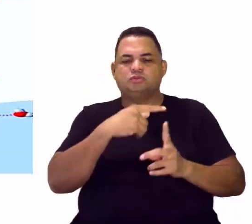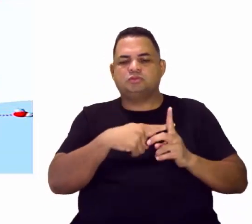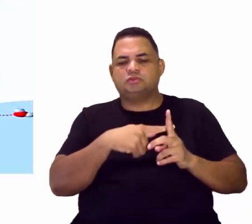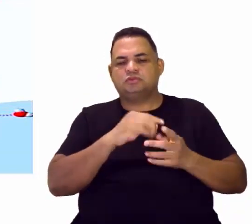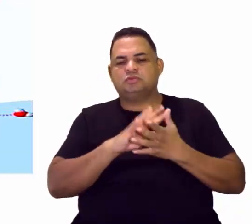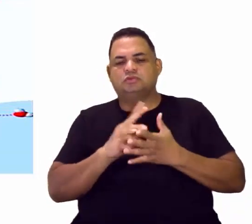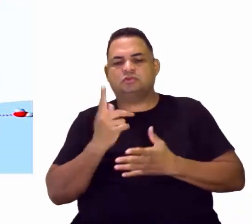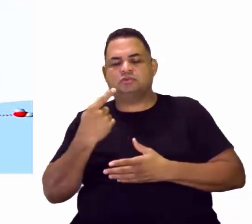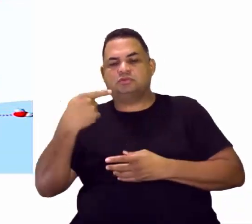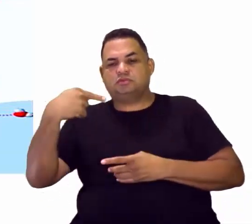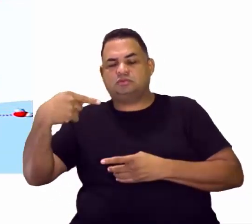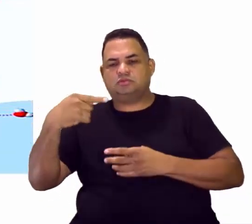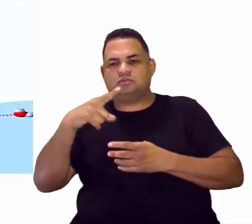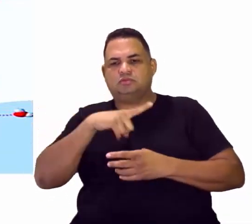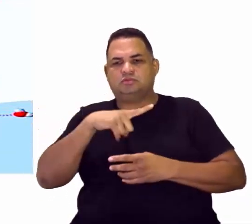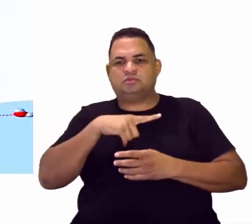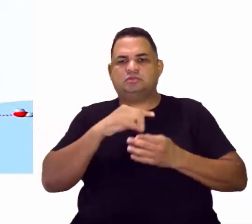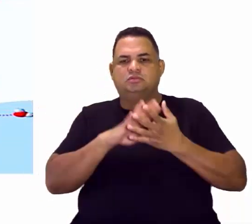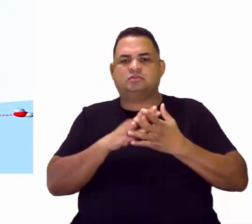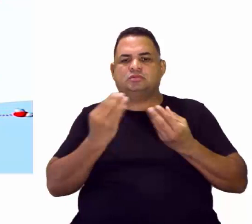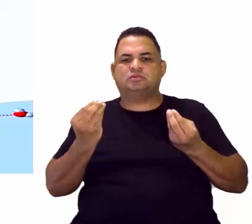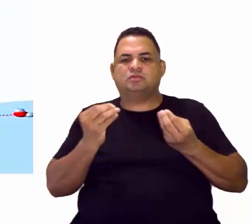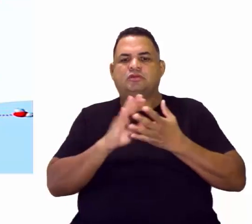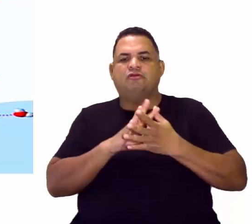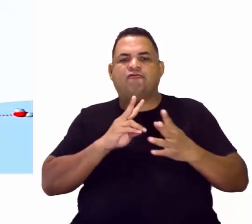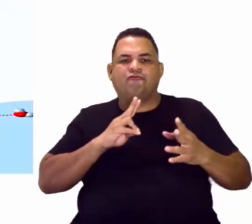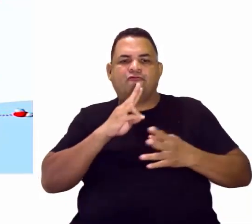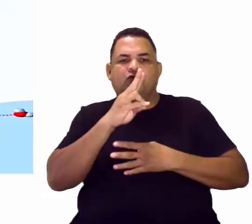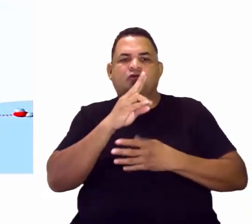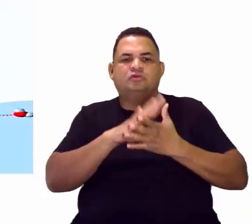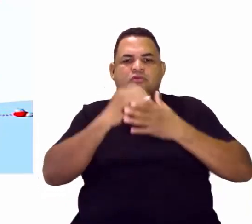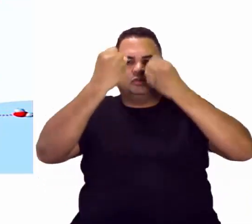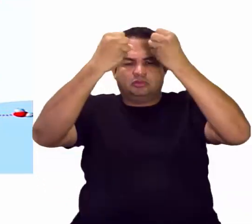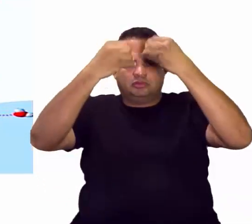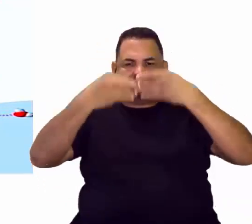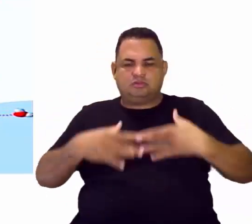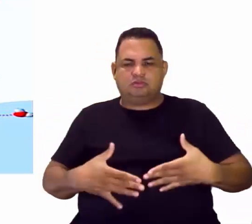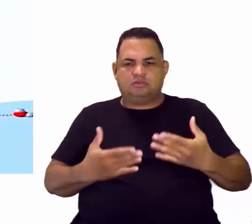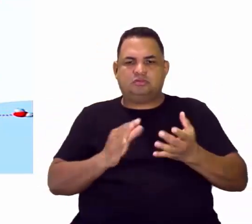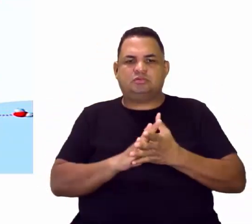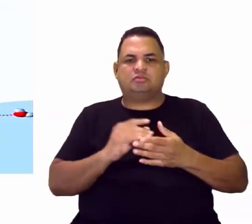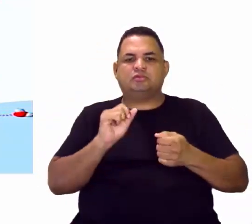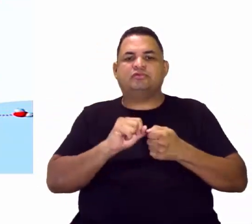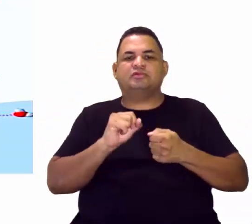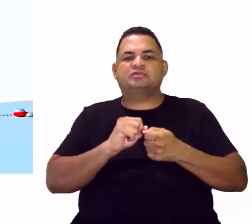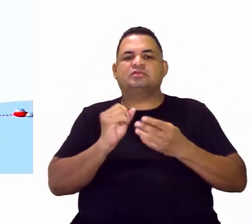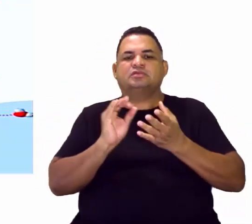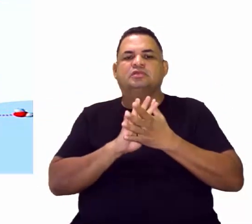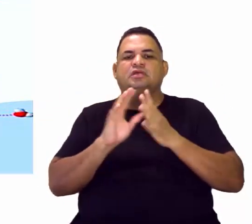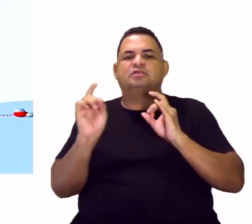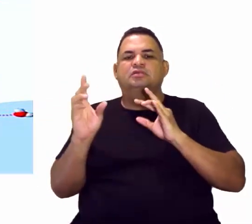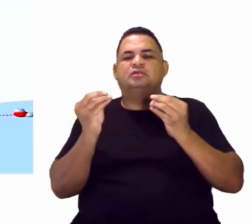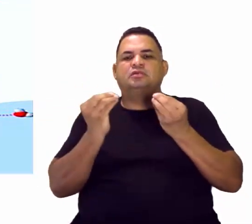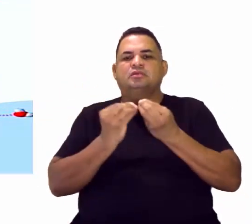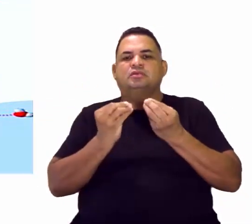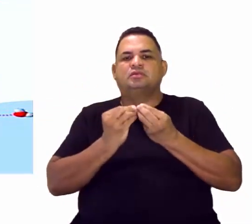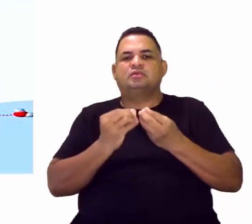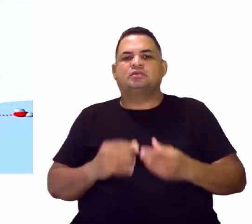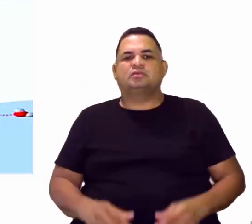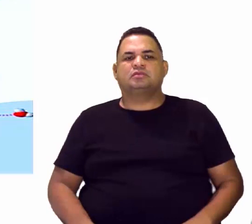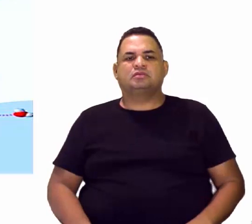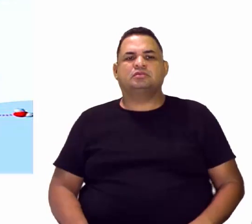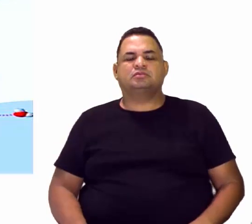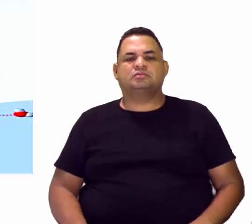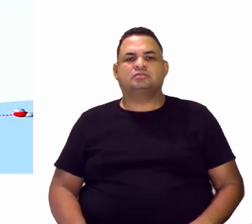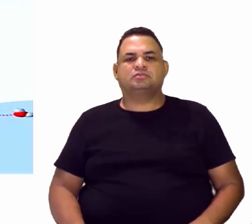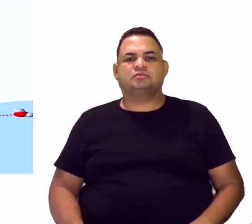positivo, então existem forças predominantes que justificam a ação dessas moléculas, tá bom? Então aqui, ó, só